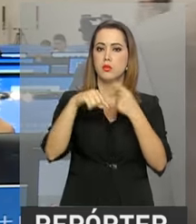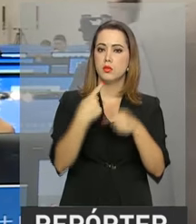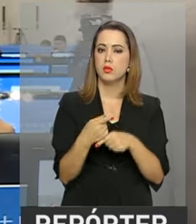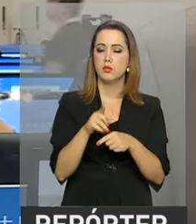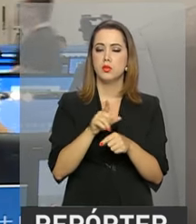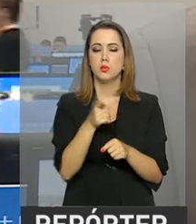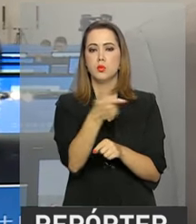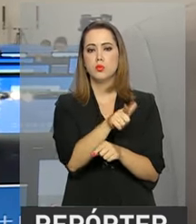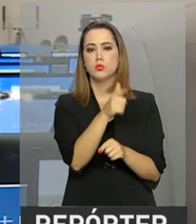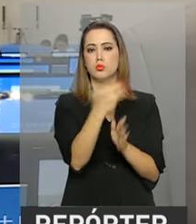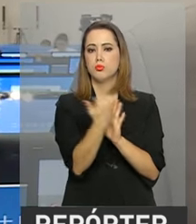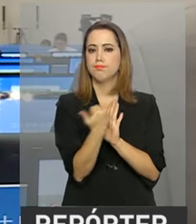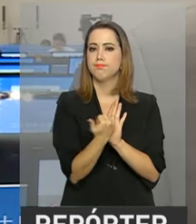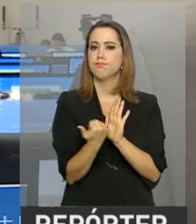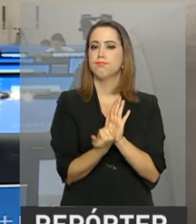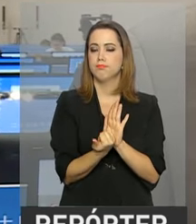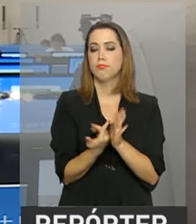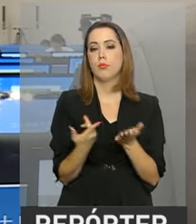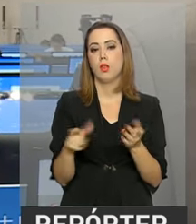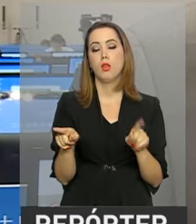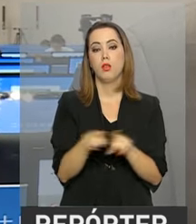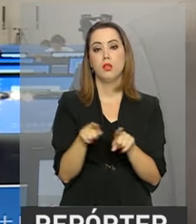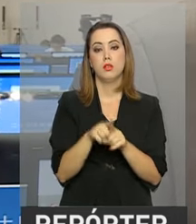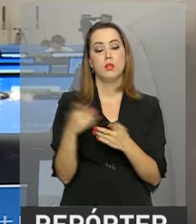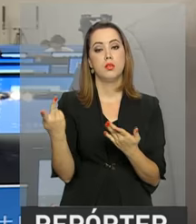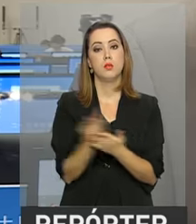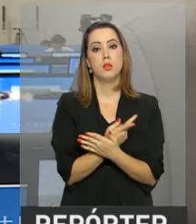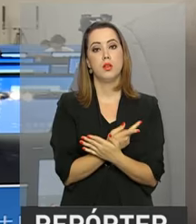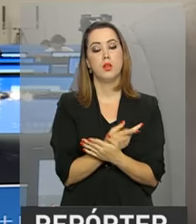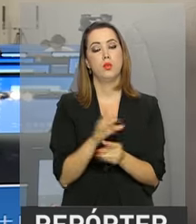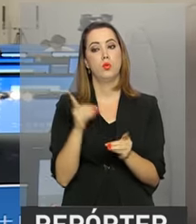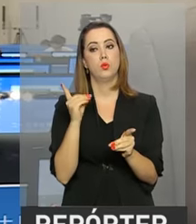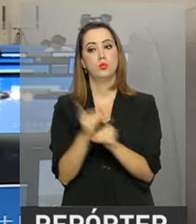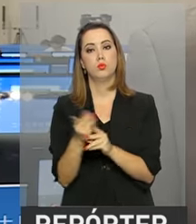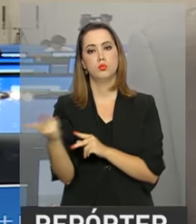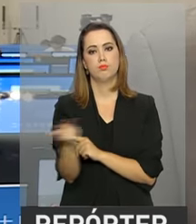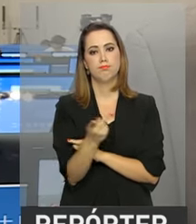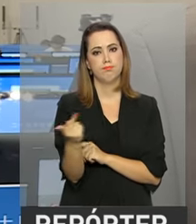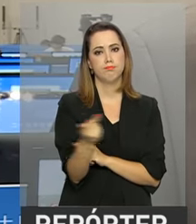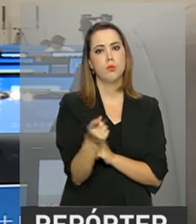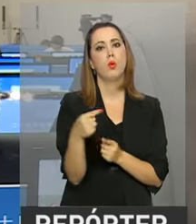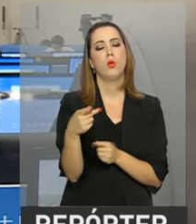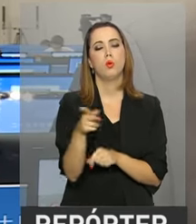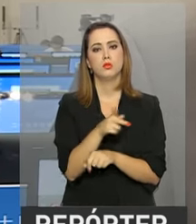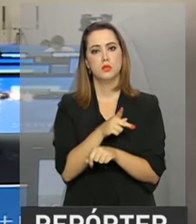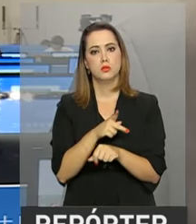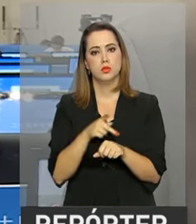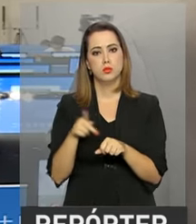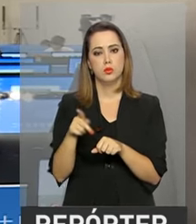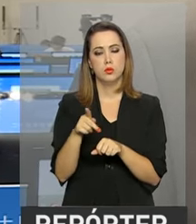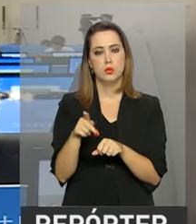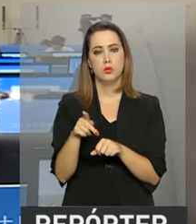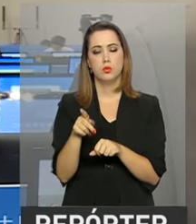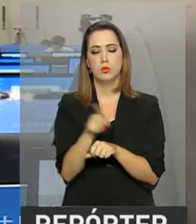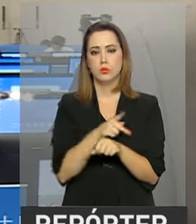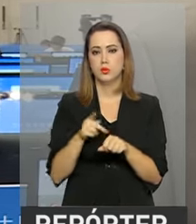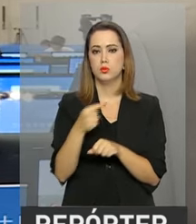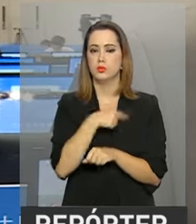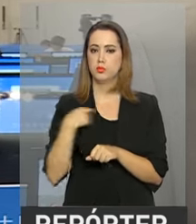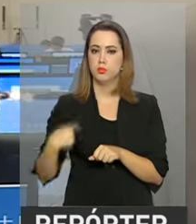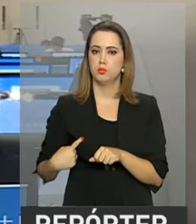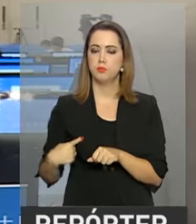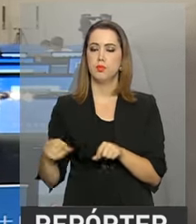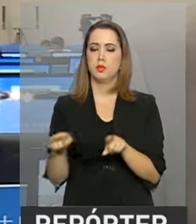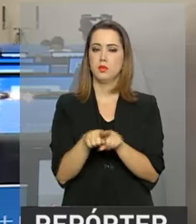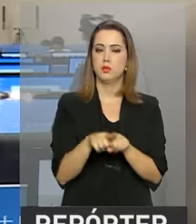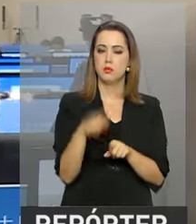outras atividades. Também são realizados encontros bilaterais entre os líderes dos países que fazem parte do grupo. Ao final